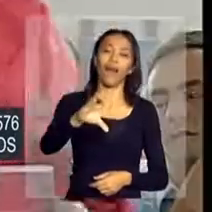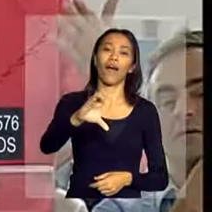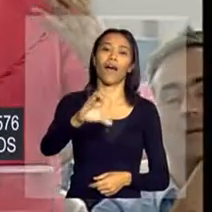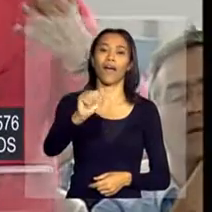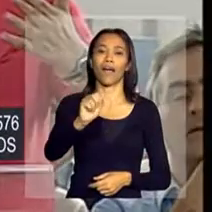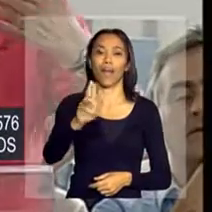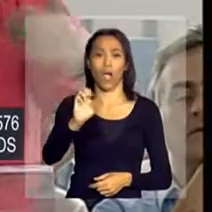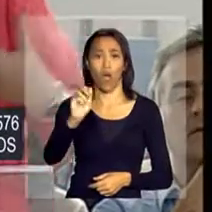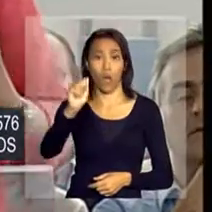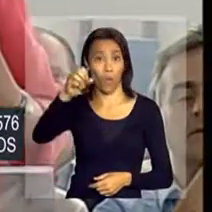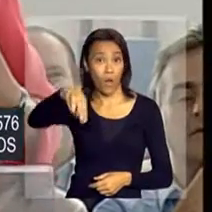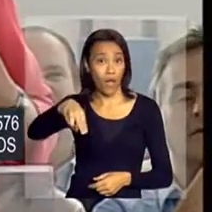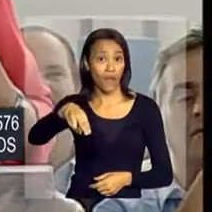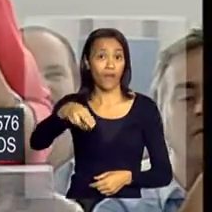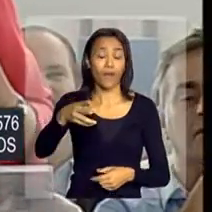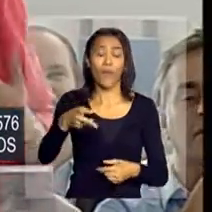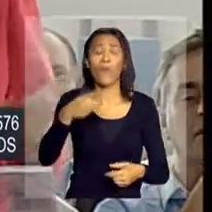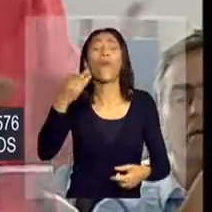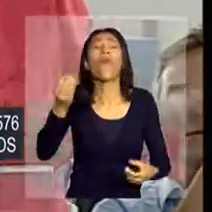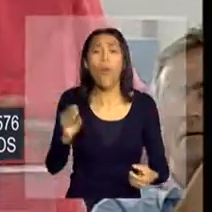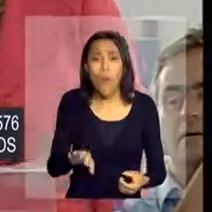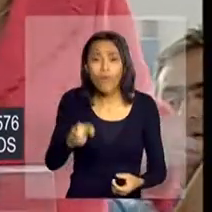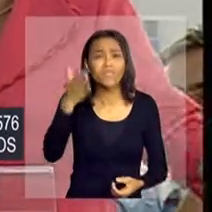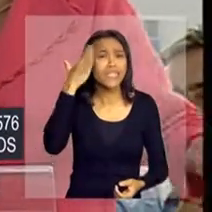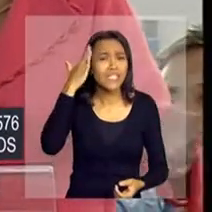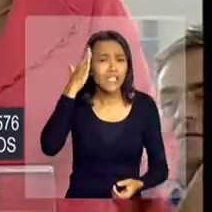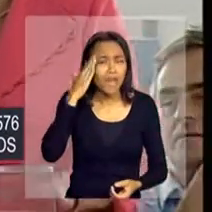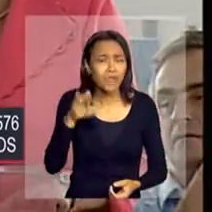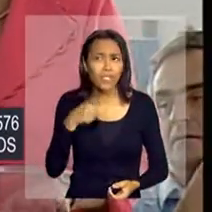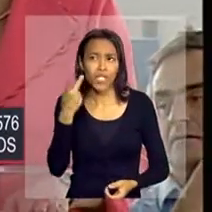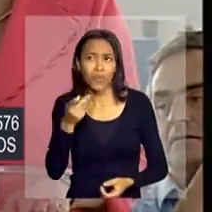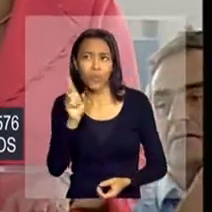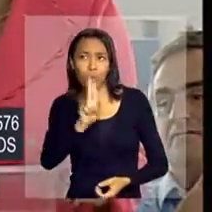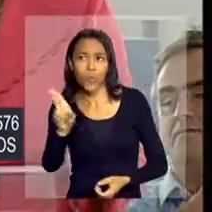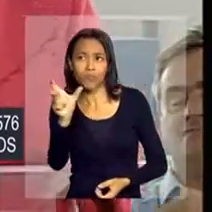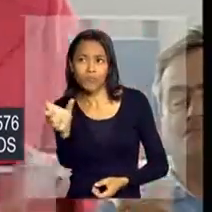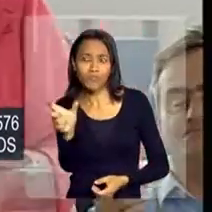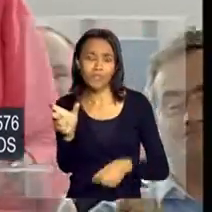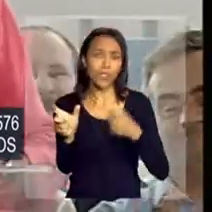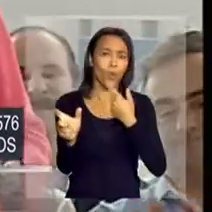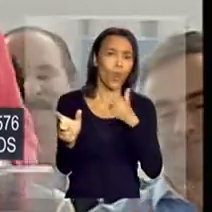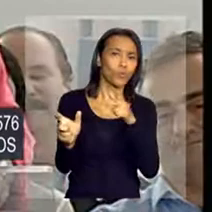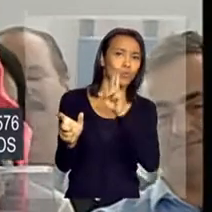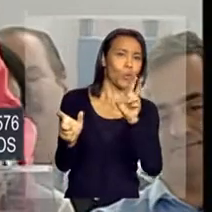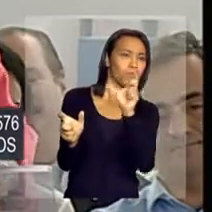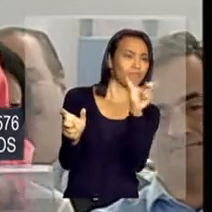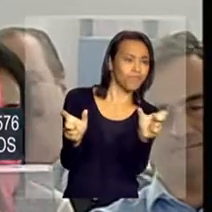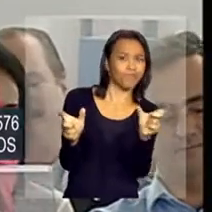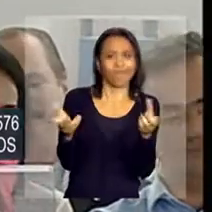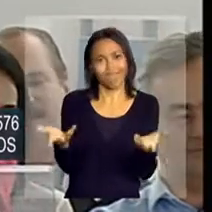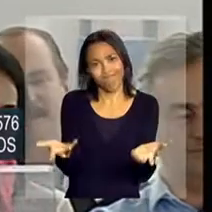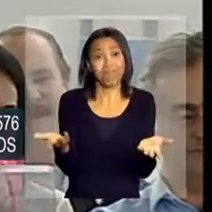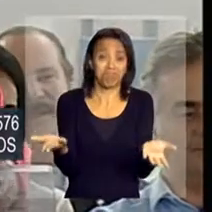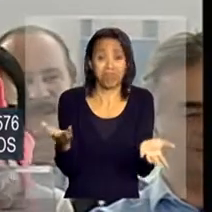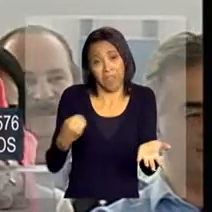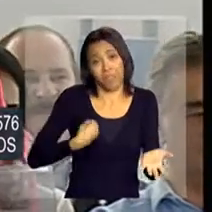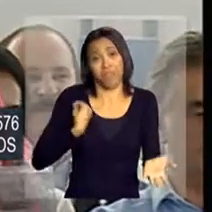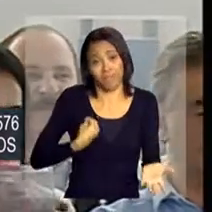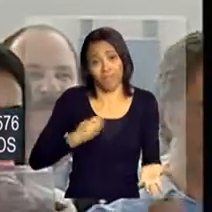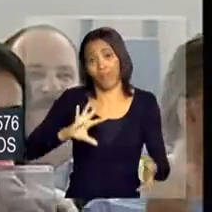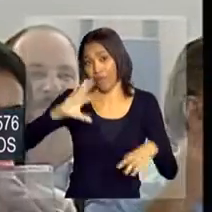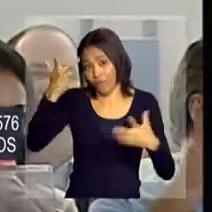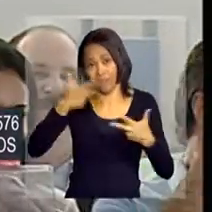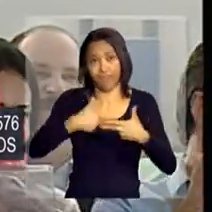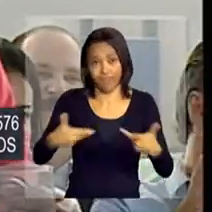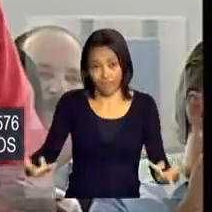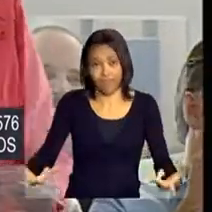Acauã Araçagi. Agora, como é que vocês querem que eu saiba se eles chamam de vertente litorânea? Entendeu? É da vida isso, tem hora que acontece